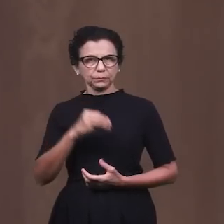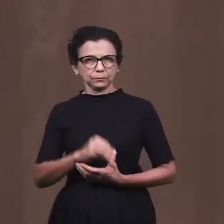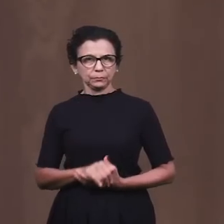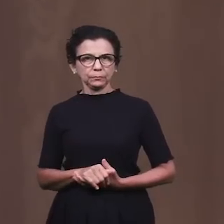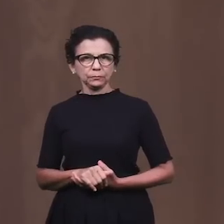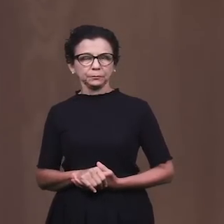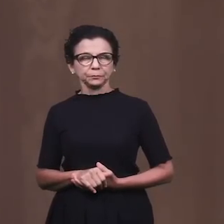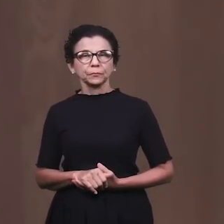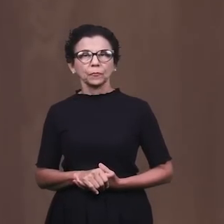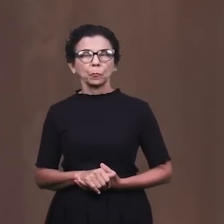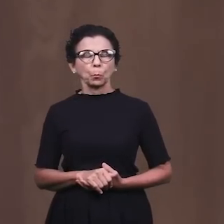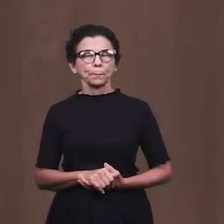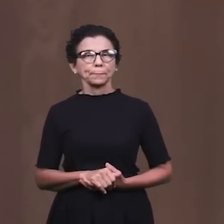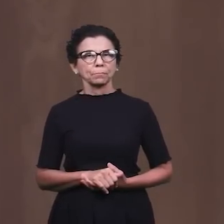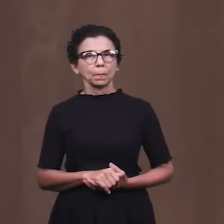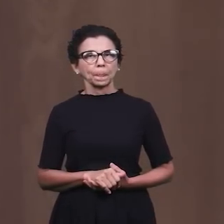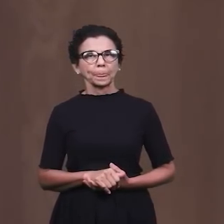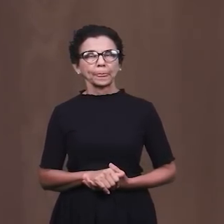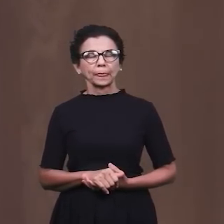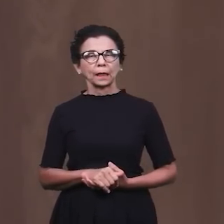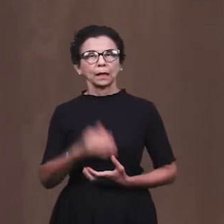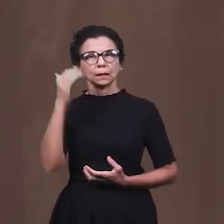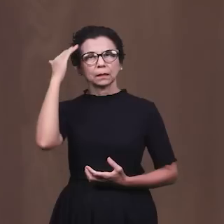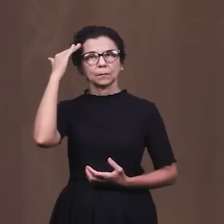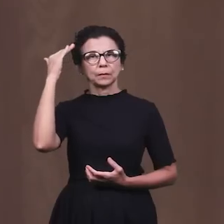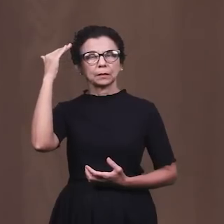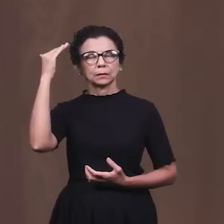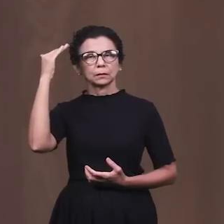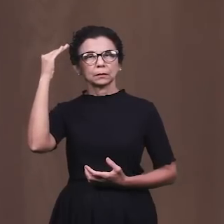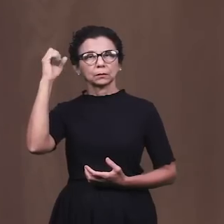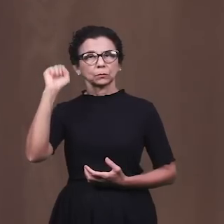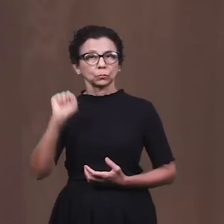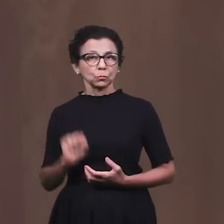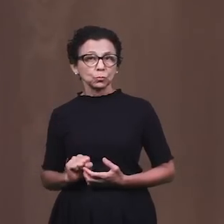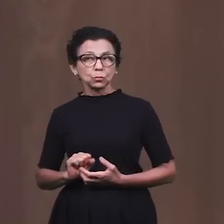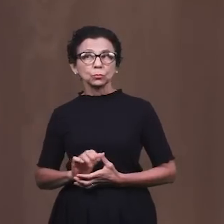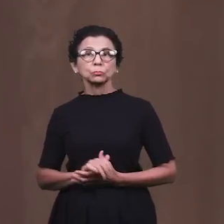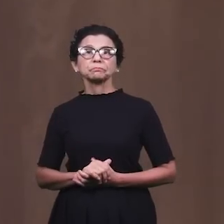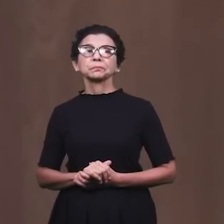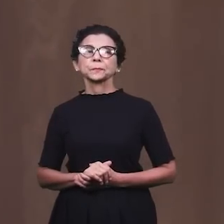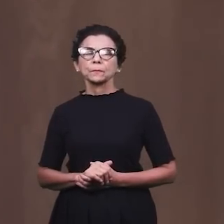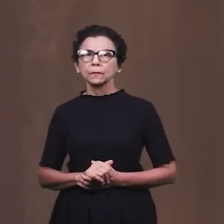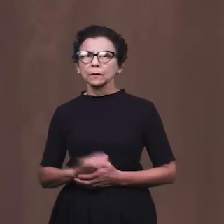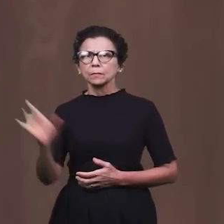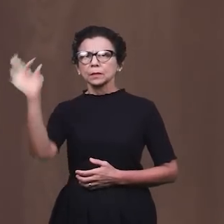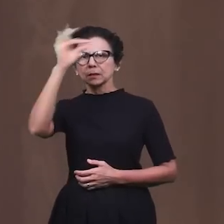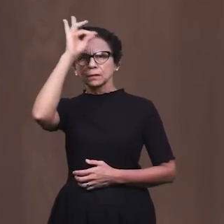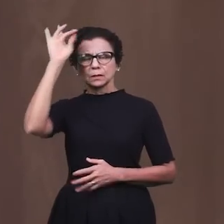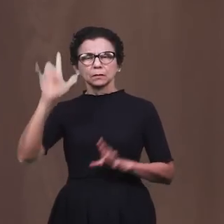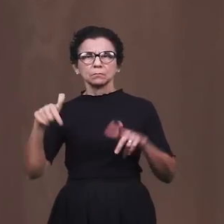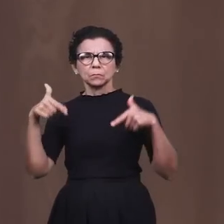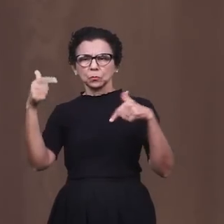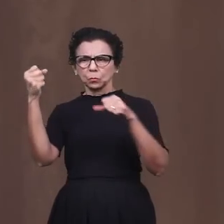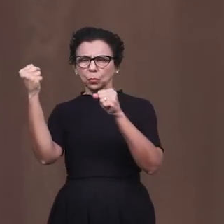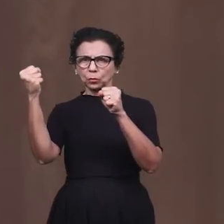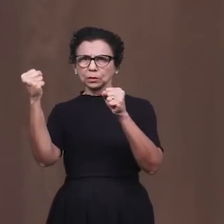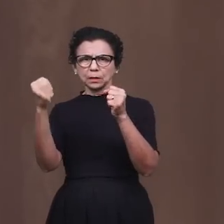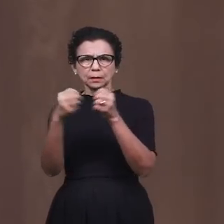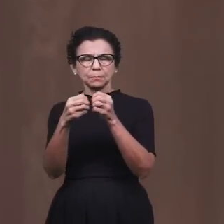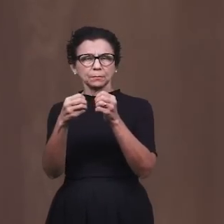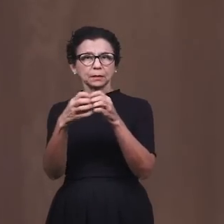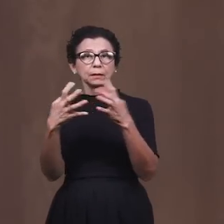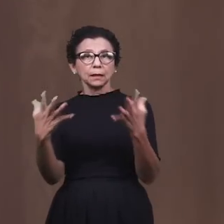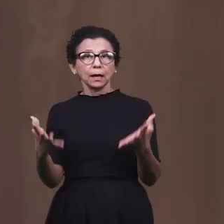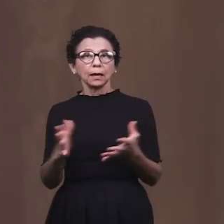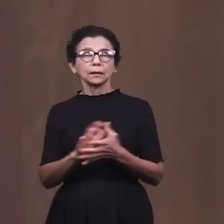no Extremo Oriente, né, onde ela reside, o Espírito Santo tem operado grandes sinais ali, tanto lá quanto no Japão, porque